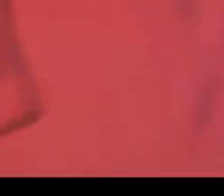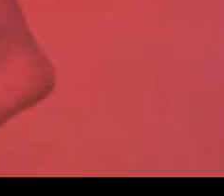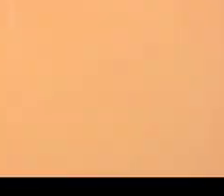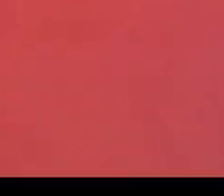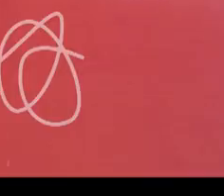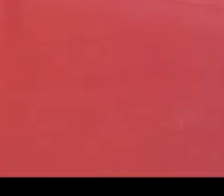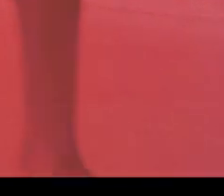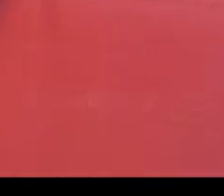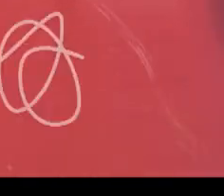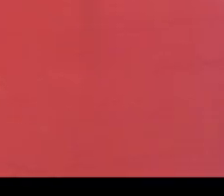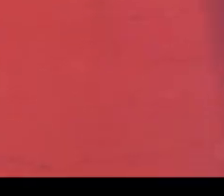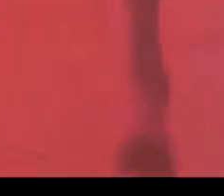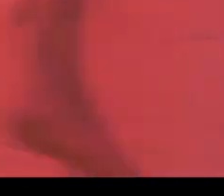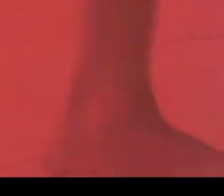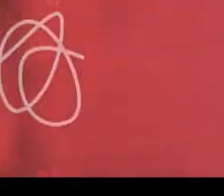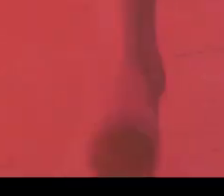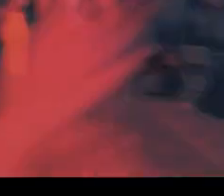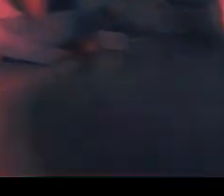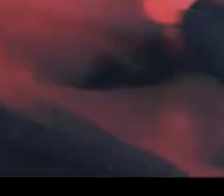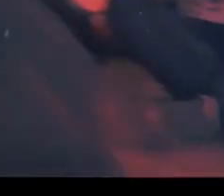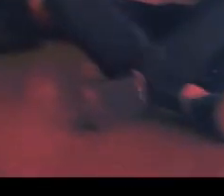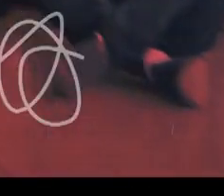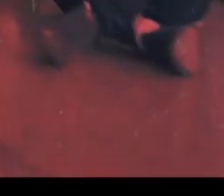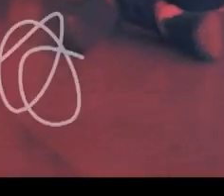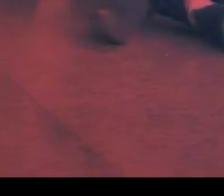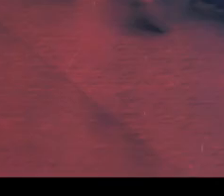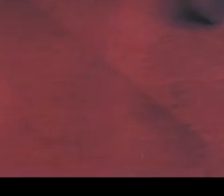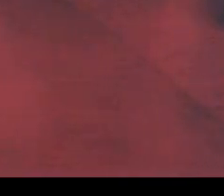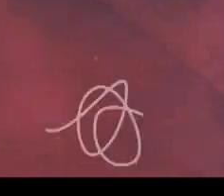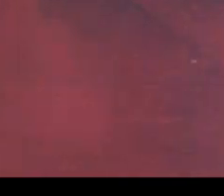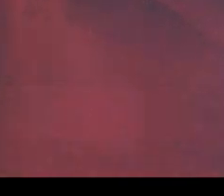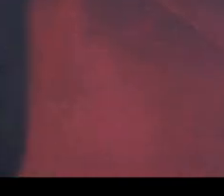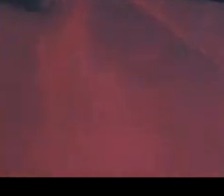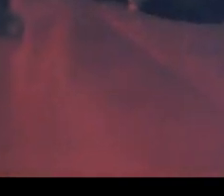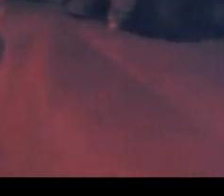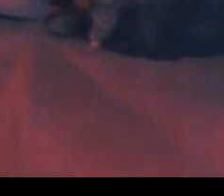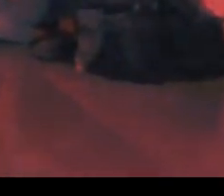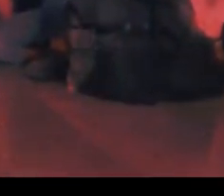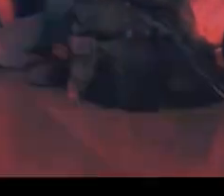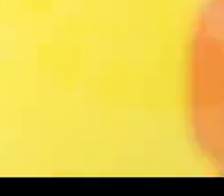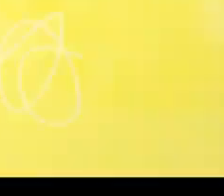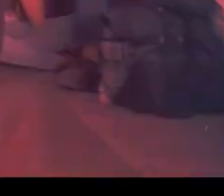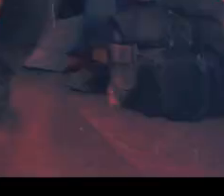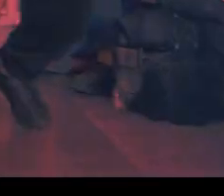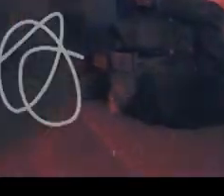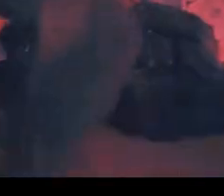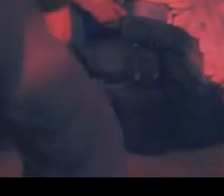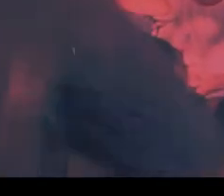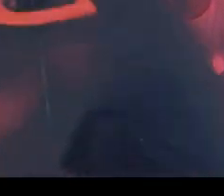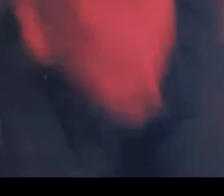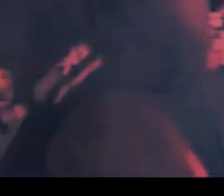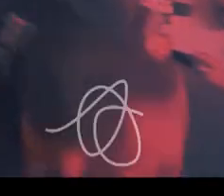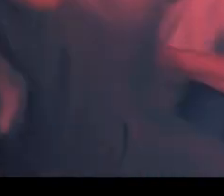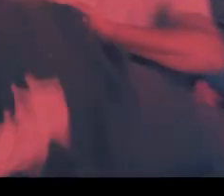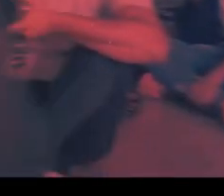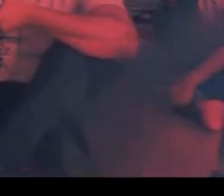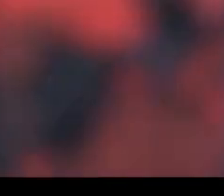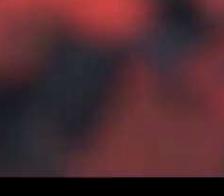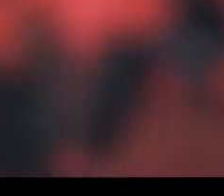do time, é porque nunca te viram super saiyajin. Tentaram me atingir, e o preço disso aí, o Duque disse que pagaram,